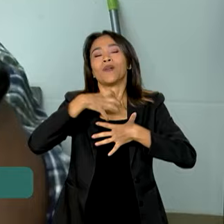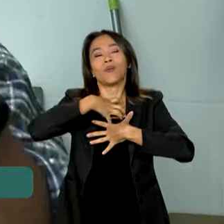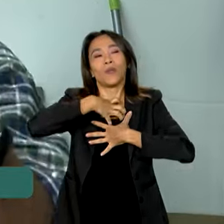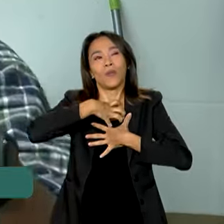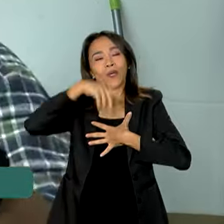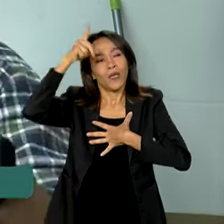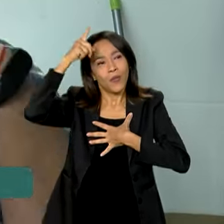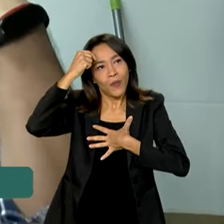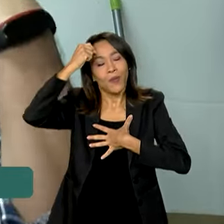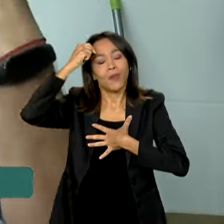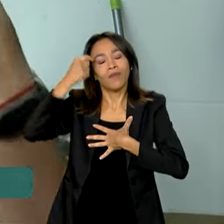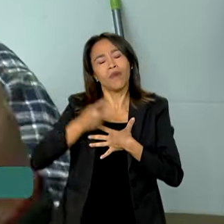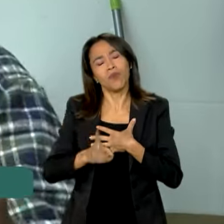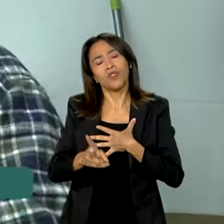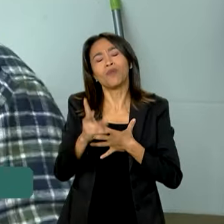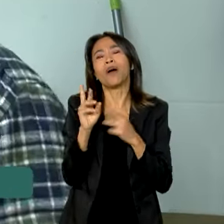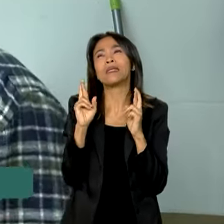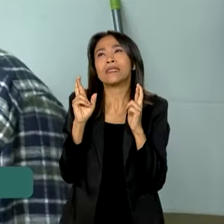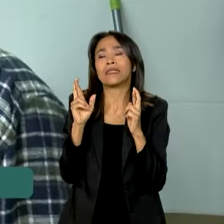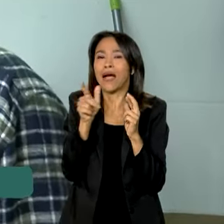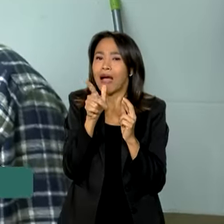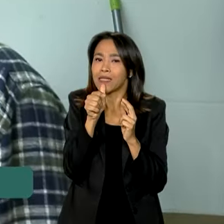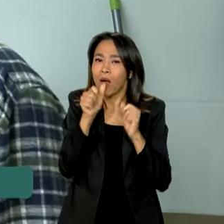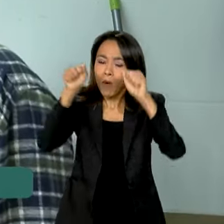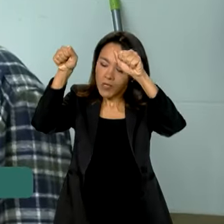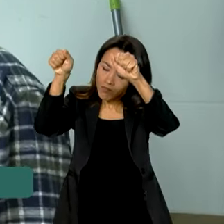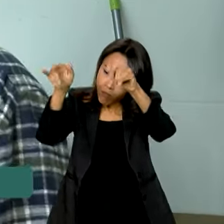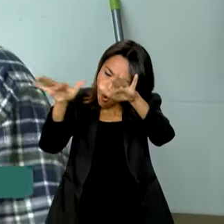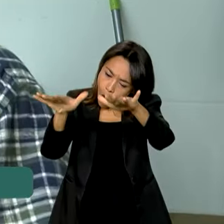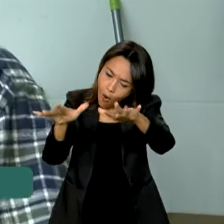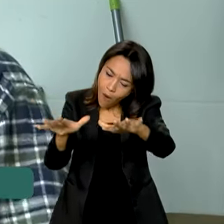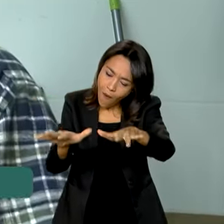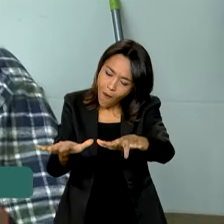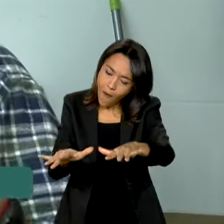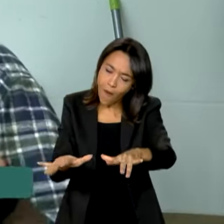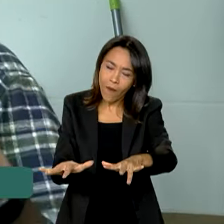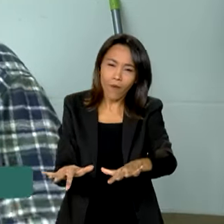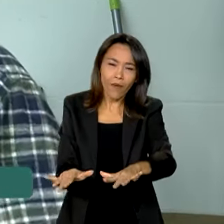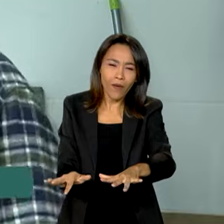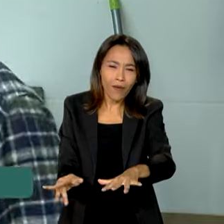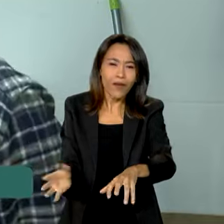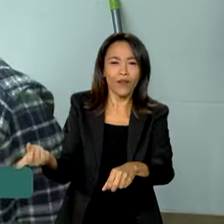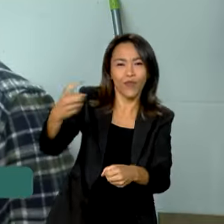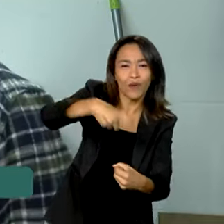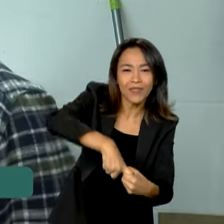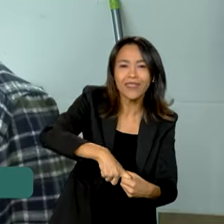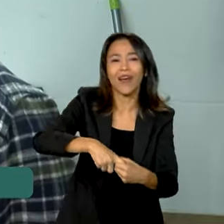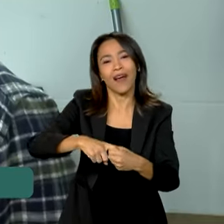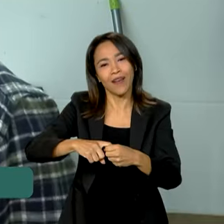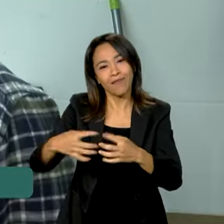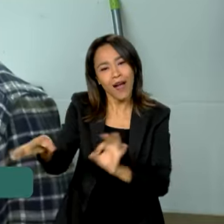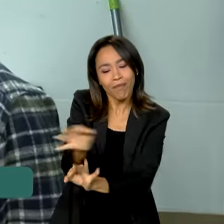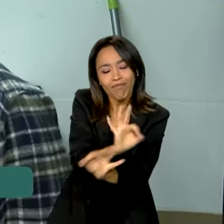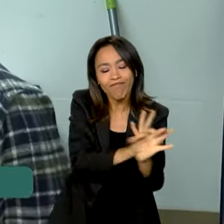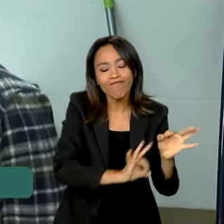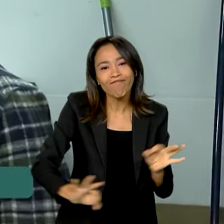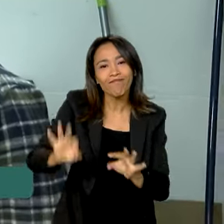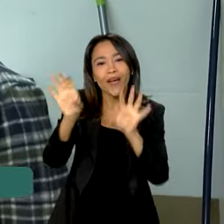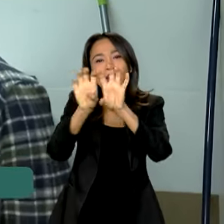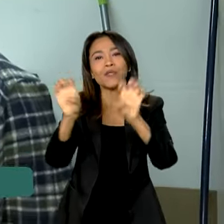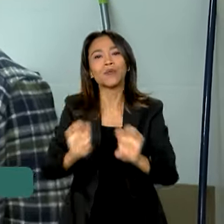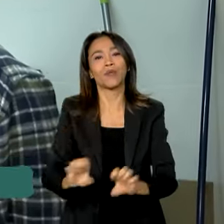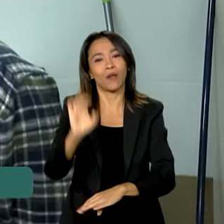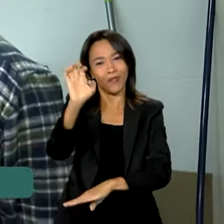e seguir em frente, esperando que as águas baixem e que a gente possa voltar a reconstruir nosso estado do Rio Grande do Sul. Certo, Juliano,